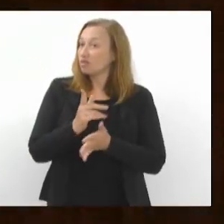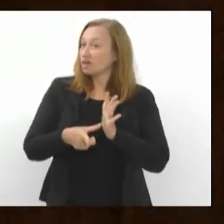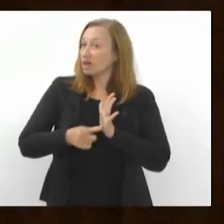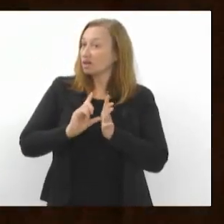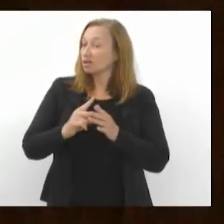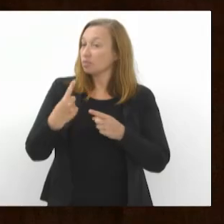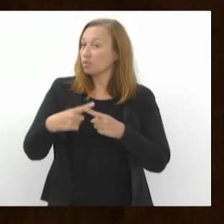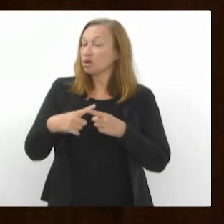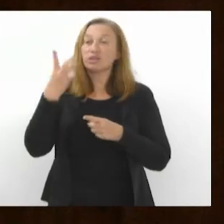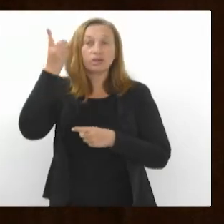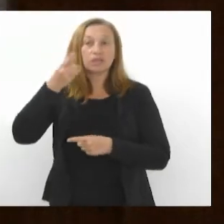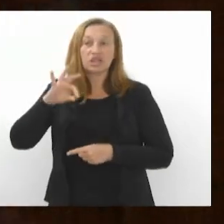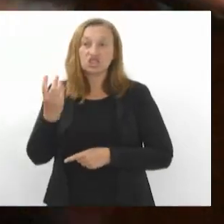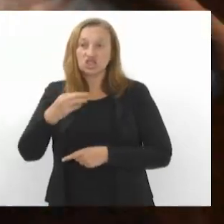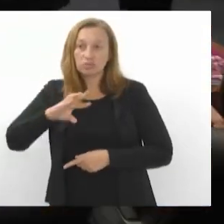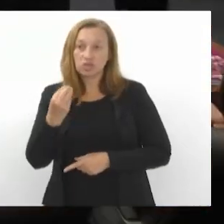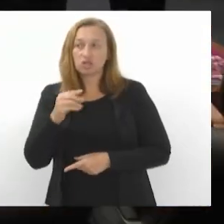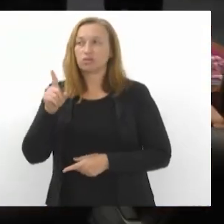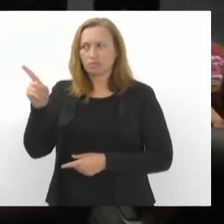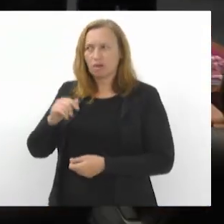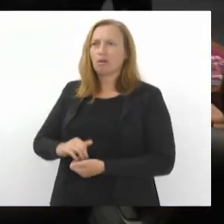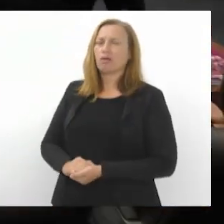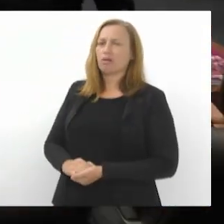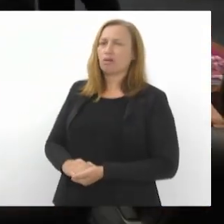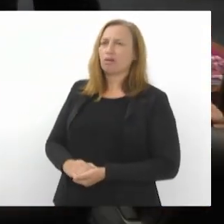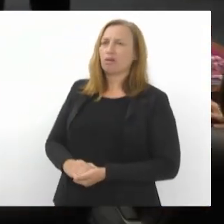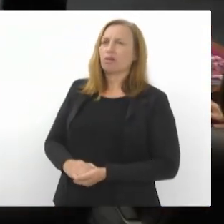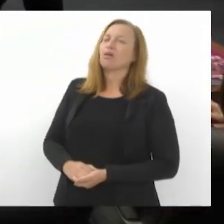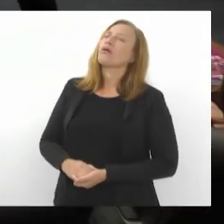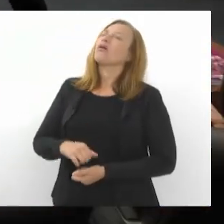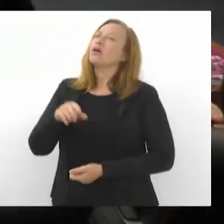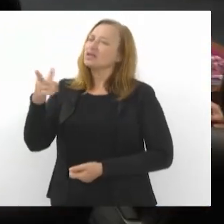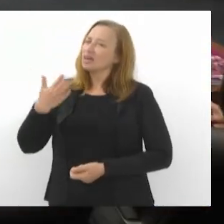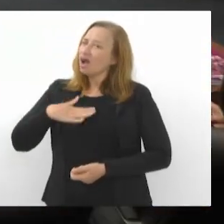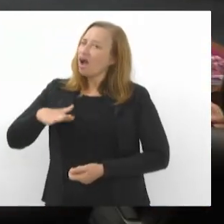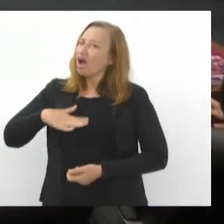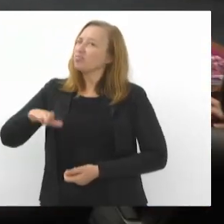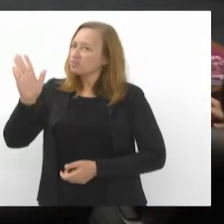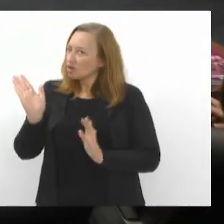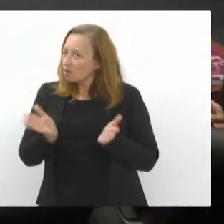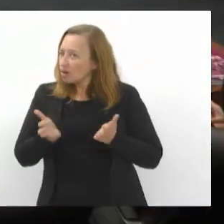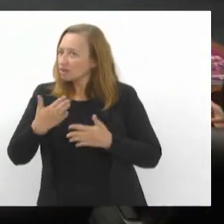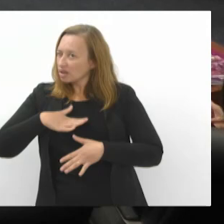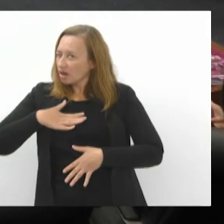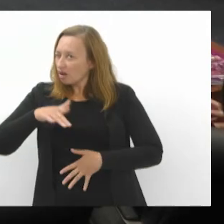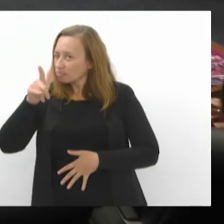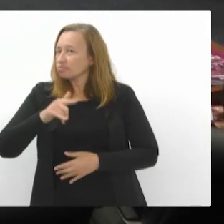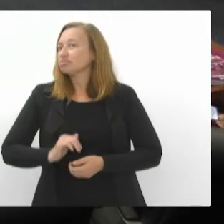por causa do deputado Chico Machado, né? Mas ele agora está mais calmo.